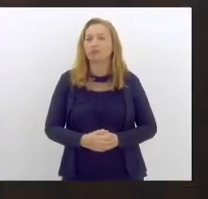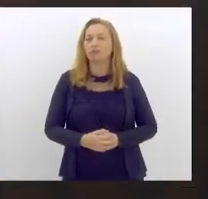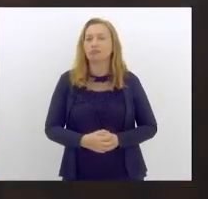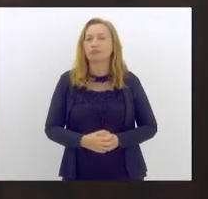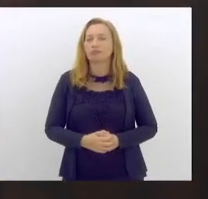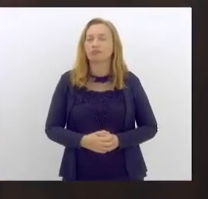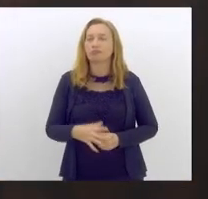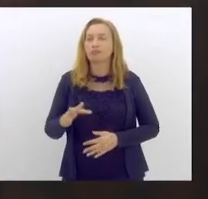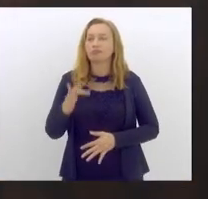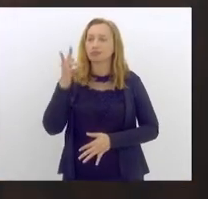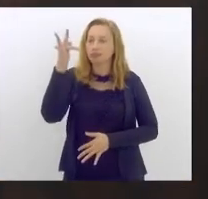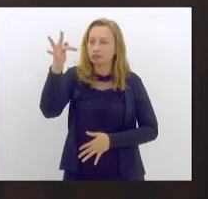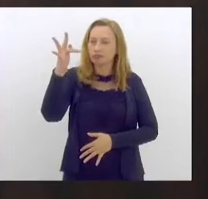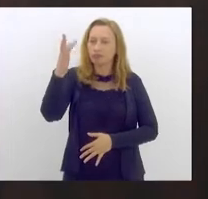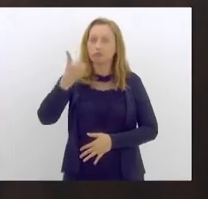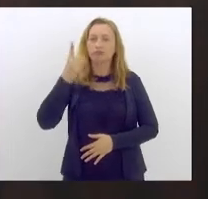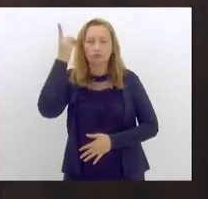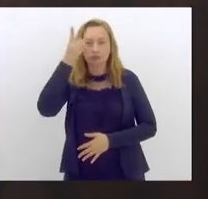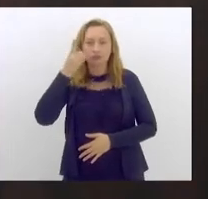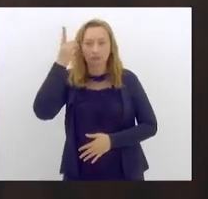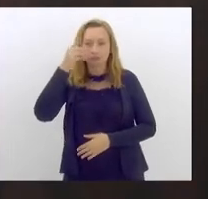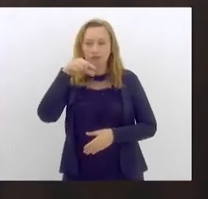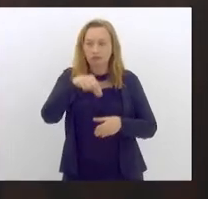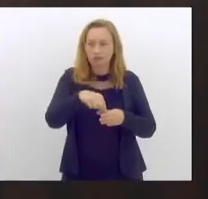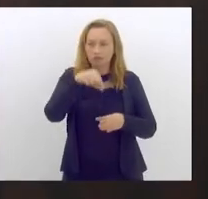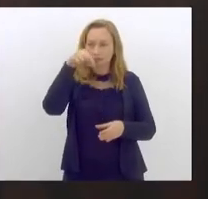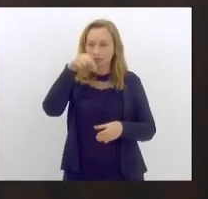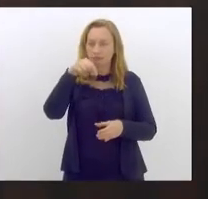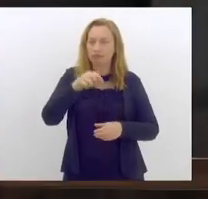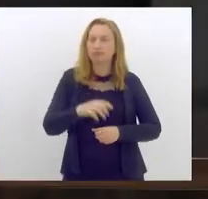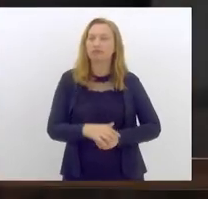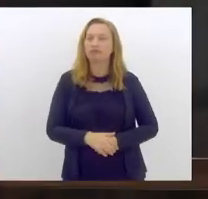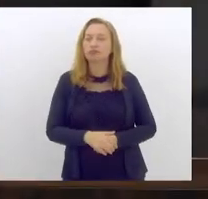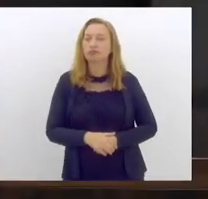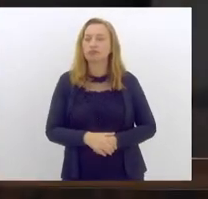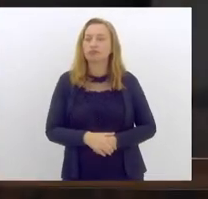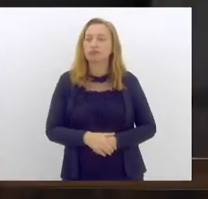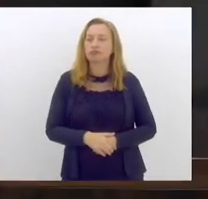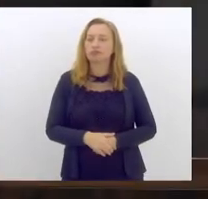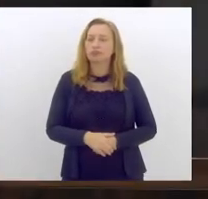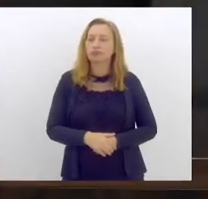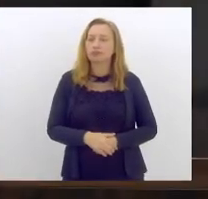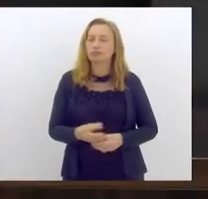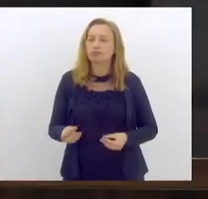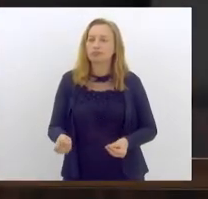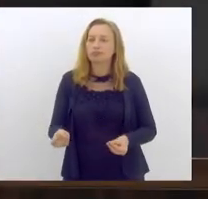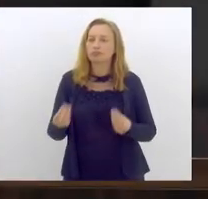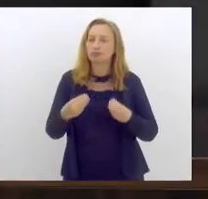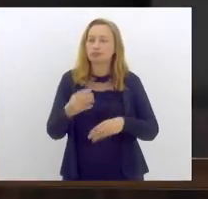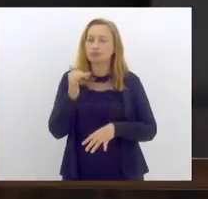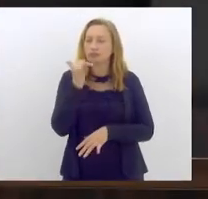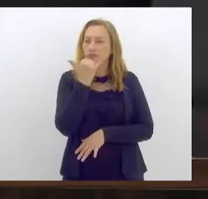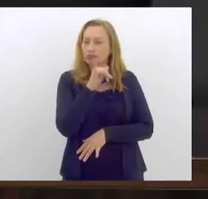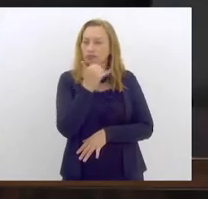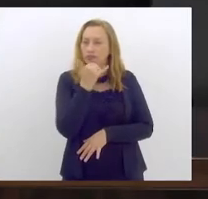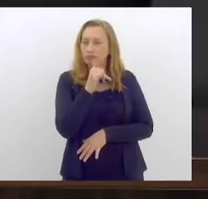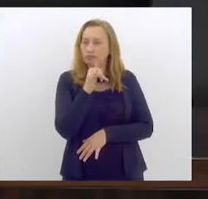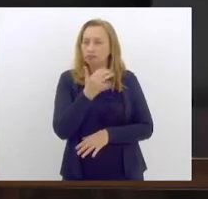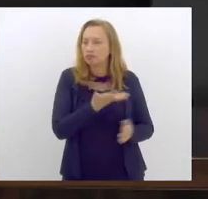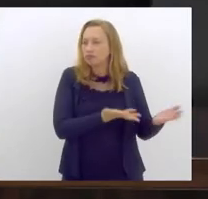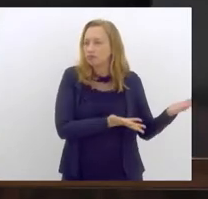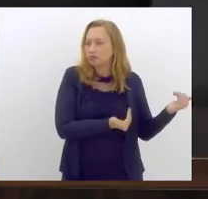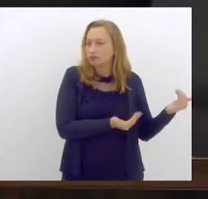nossas futuras deputadas eleitas que certamente trarão a energia da